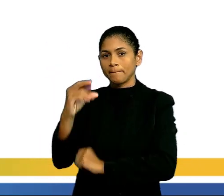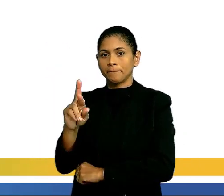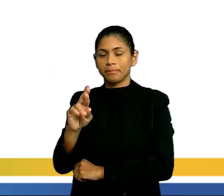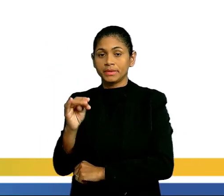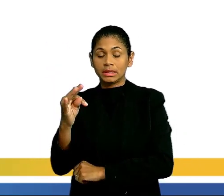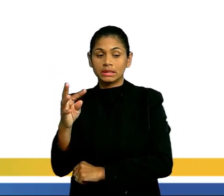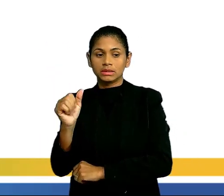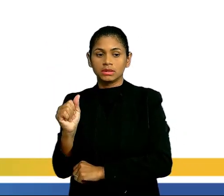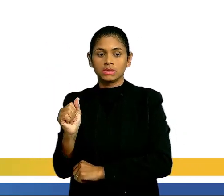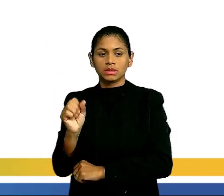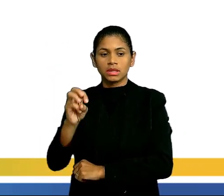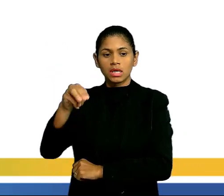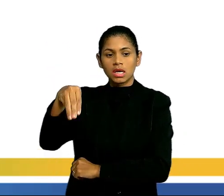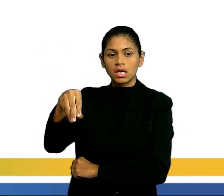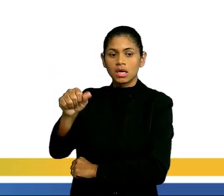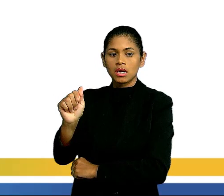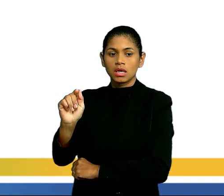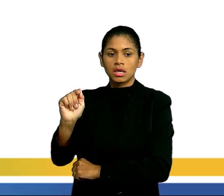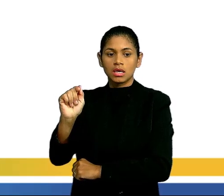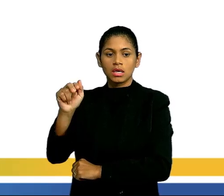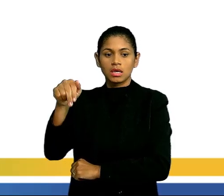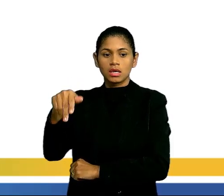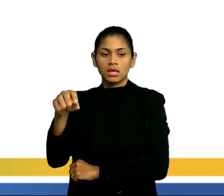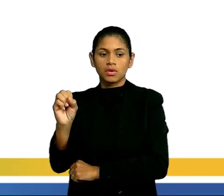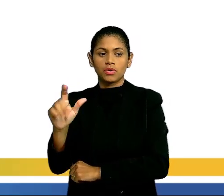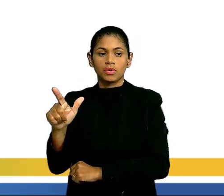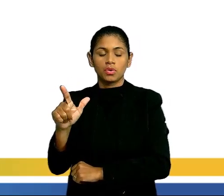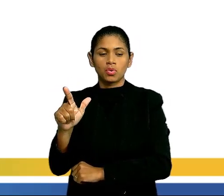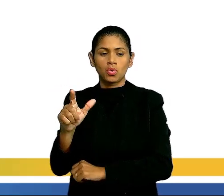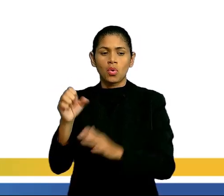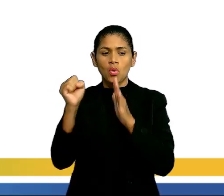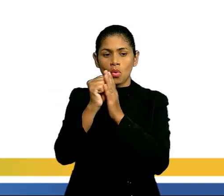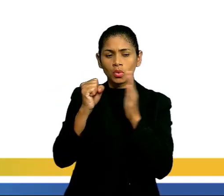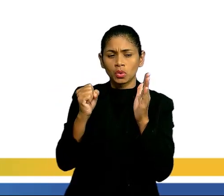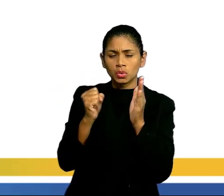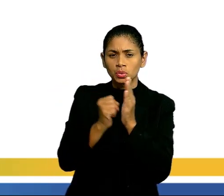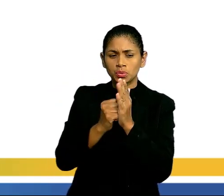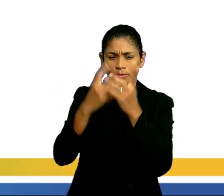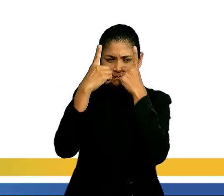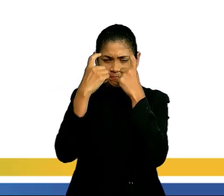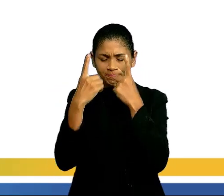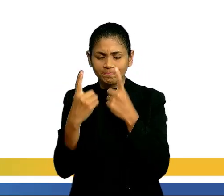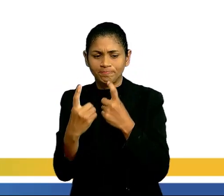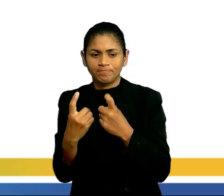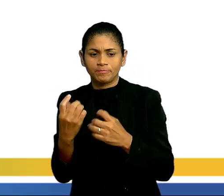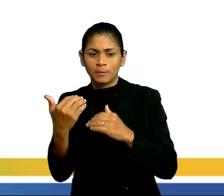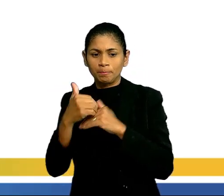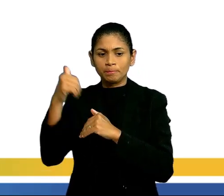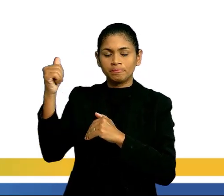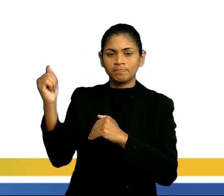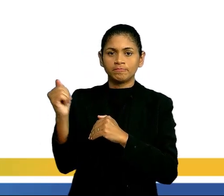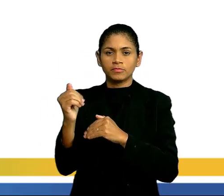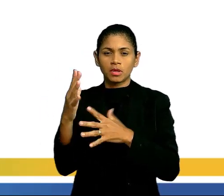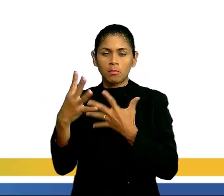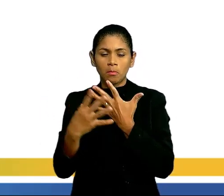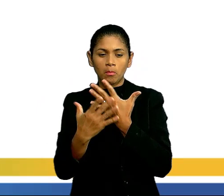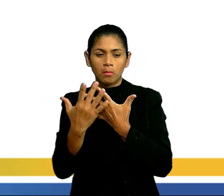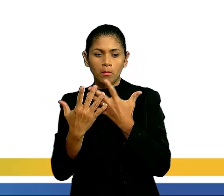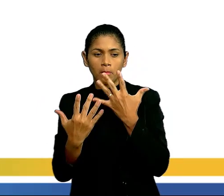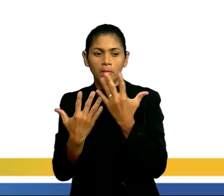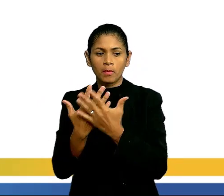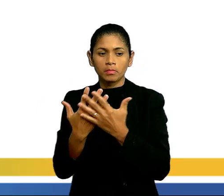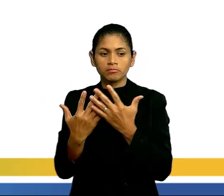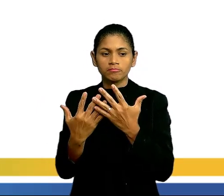na magnólia. O século é violento demais para os teus dedos, dúcteis afeiçoados ao